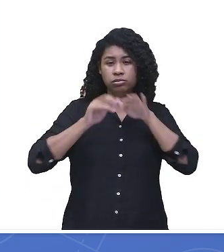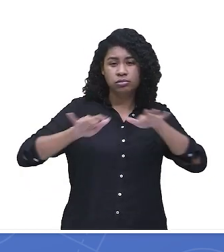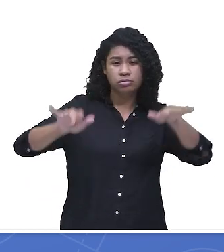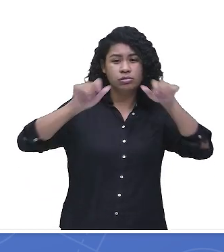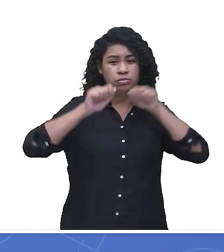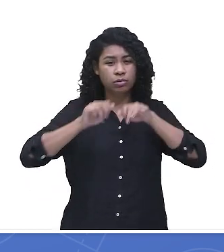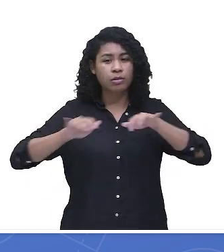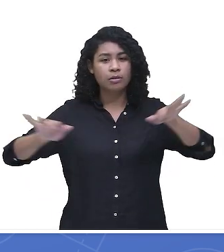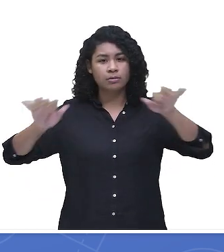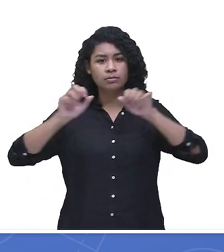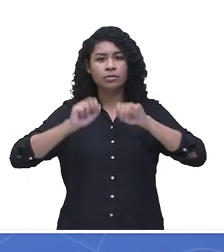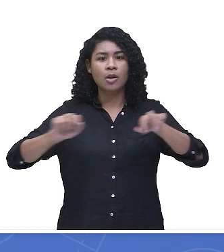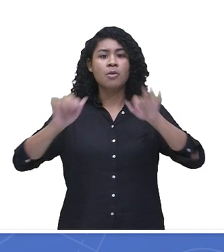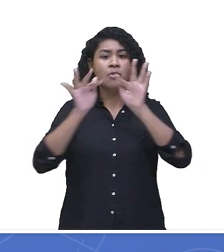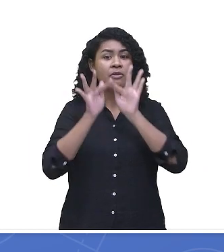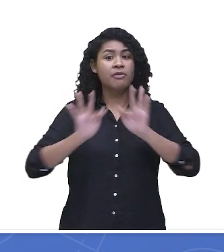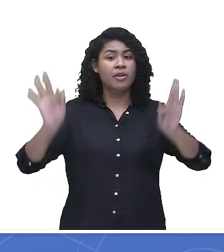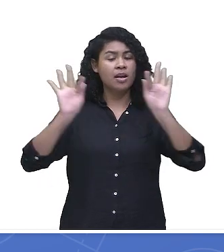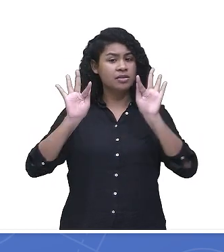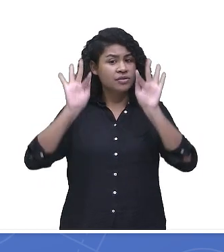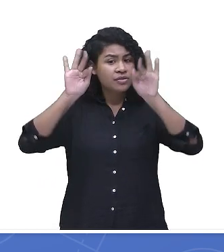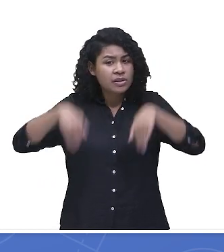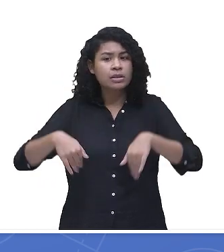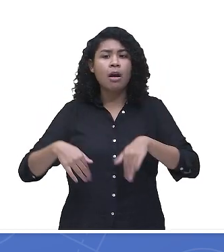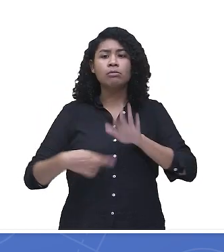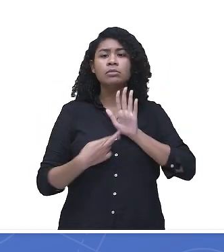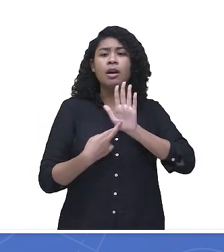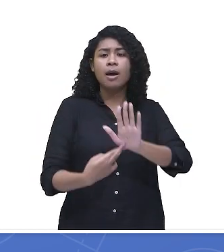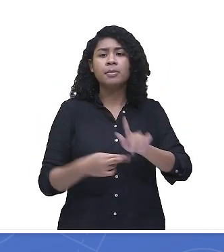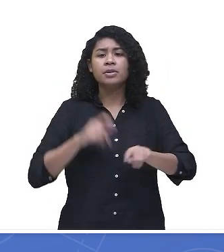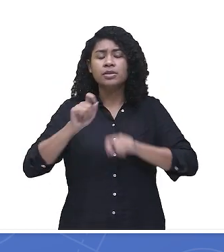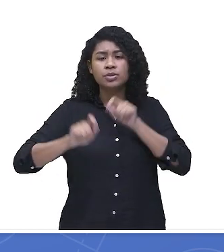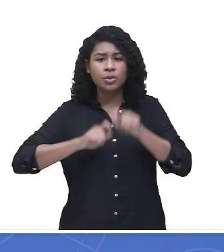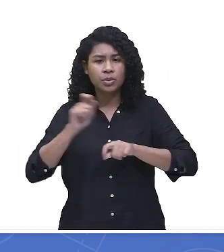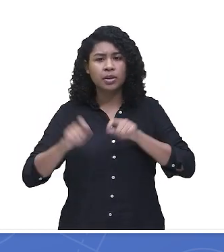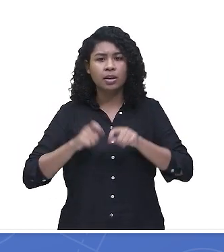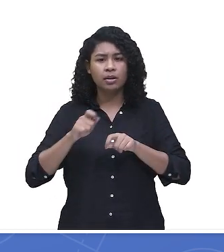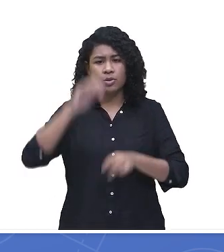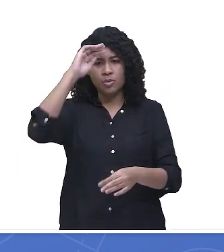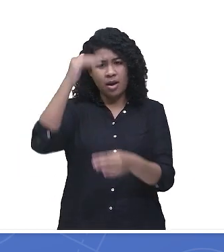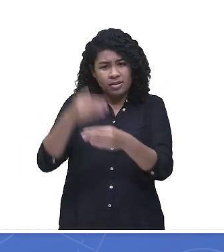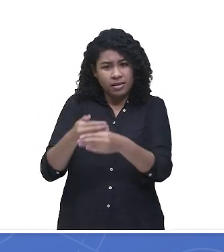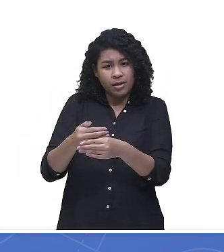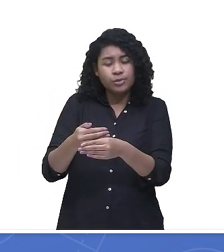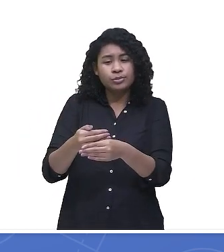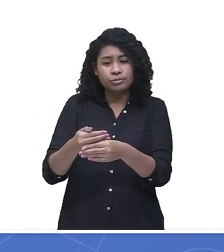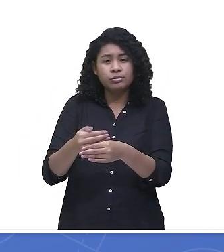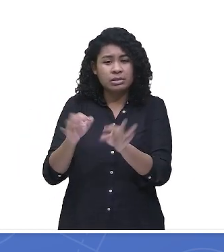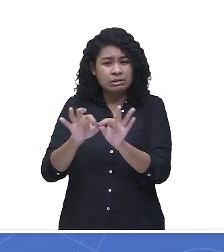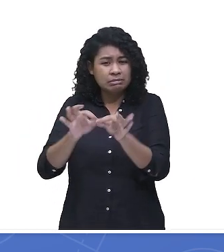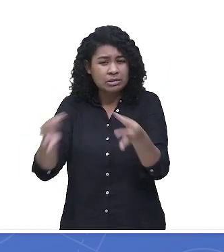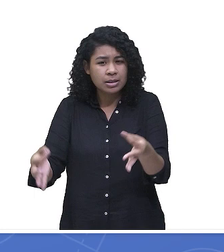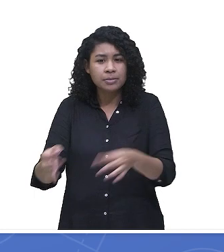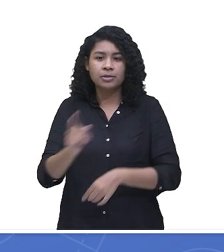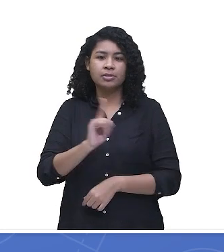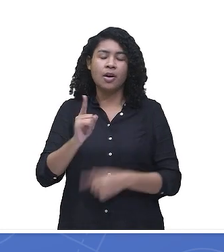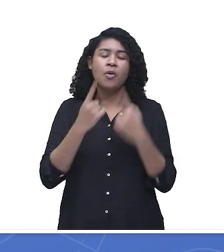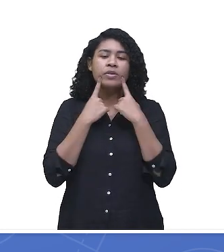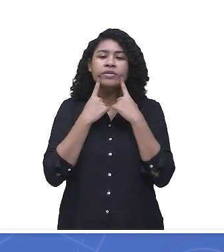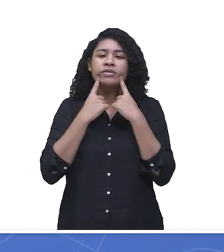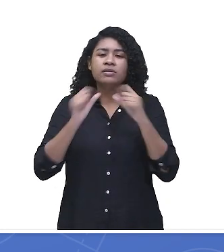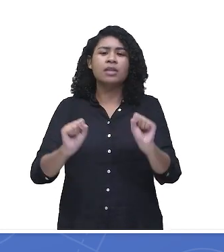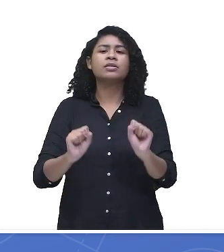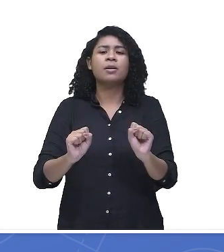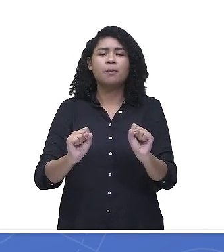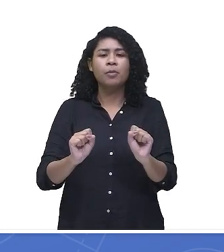boca representou, na opinião daquela gente, mais que uma simples despedida do mundo, um testemunho profético, mensagem